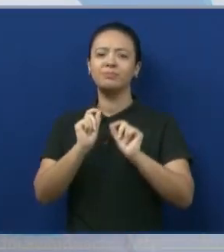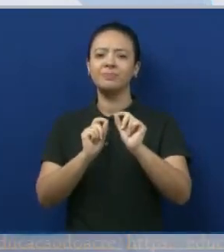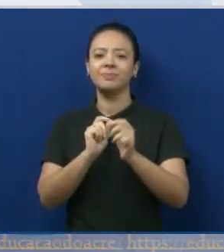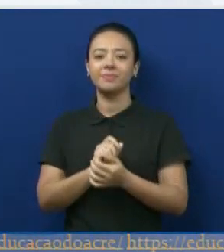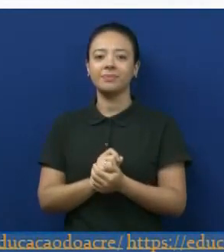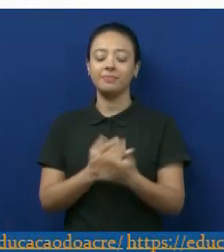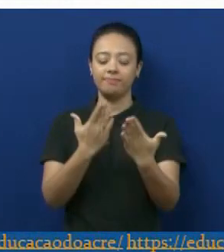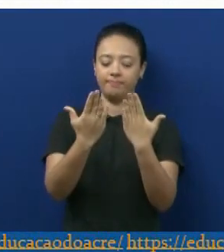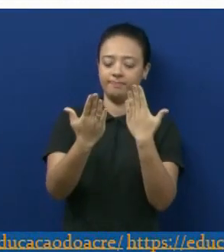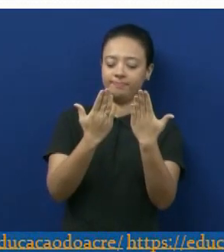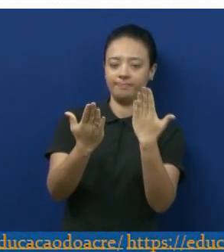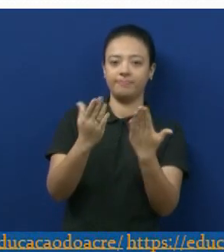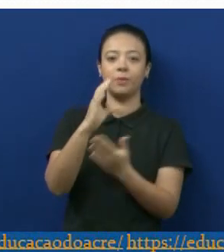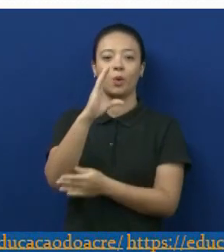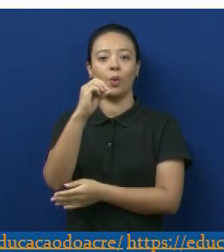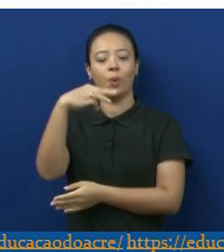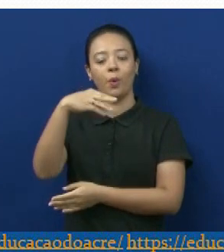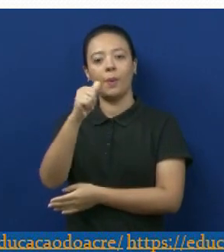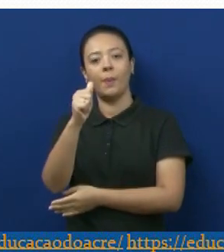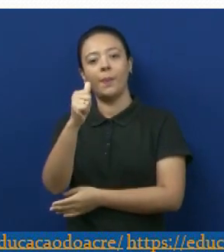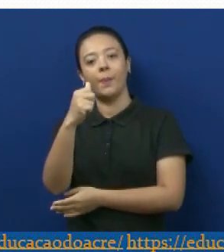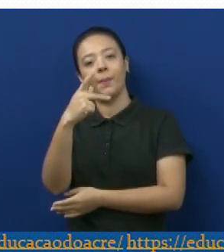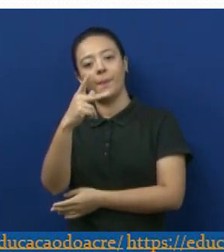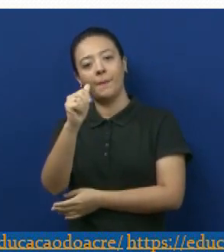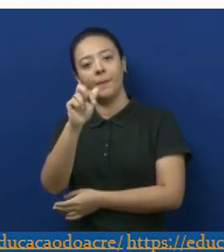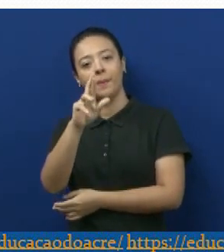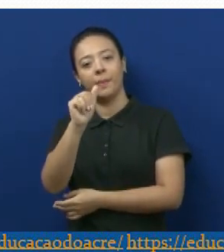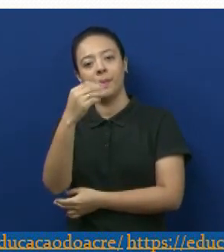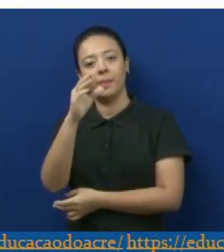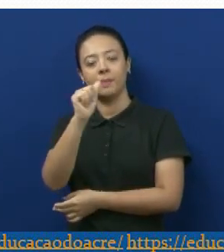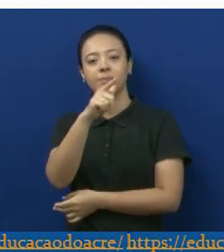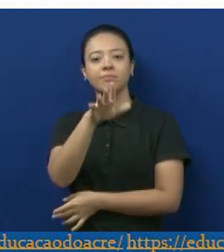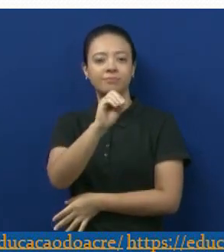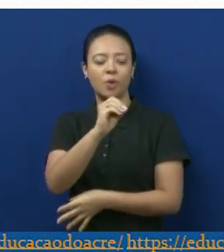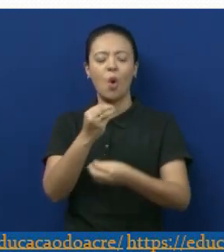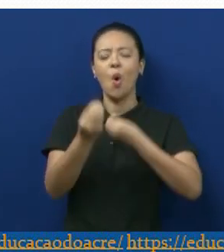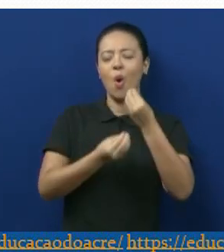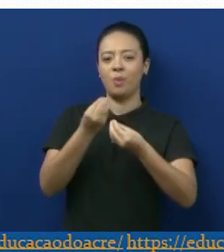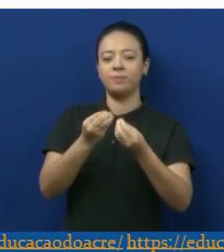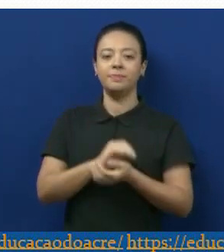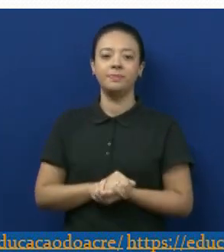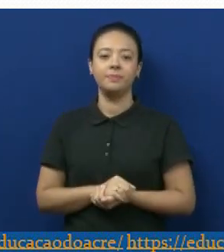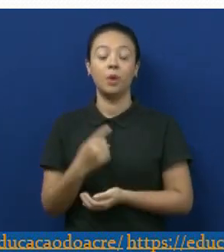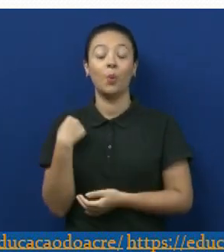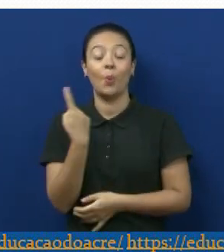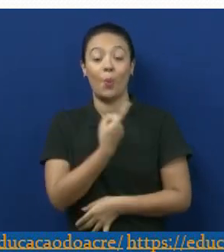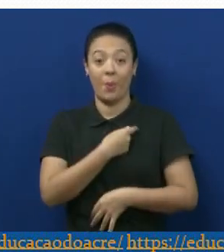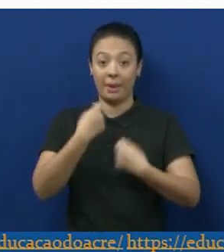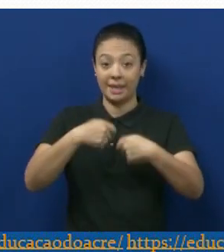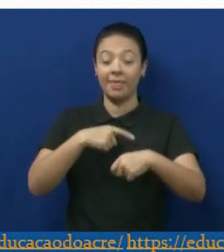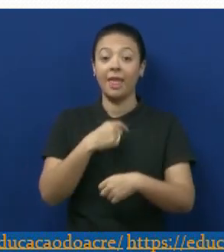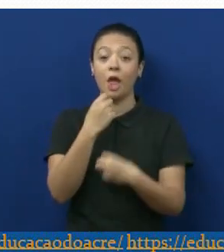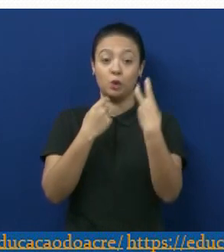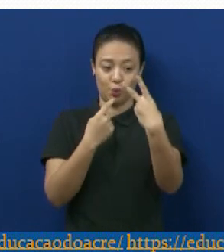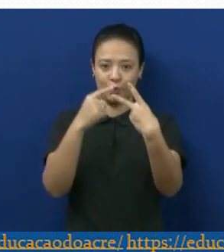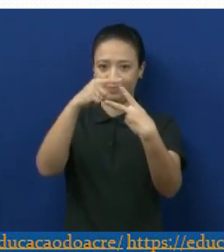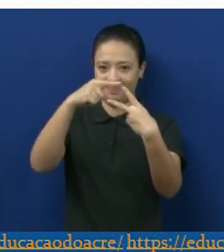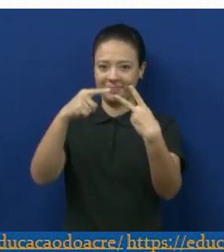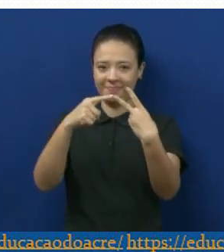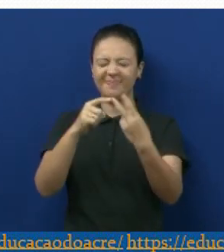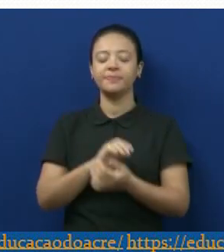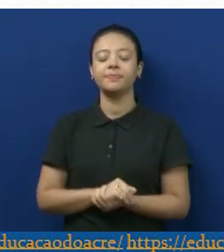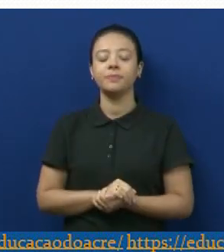a comparação. Para que nós possamos fazer uma comparação, nós temos de ter dois elementos. E